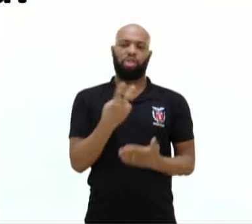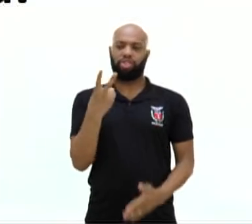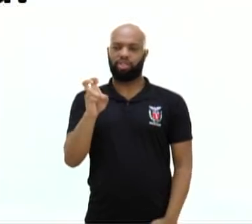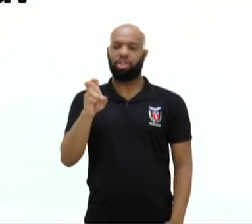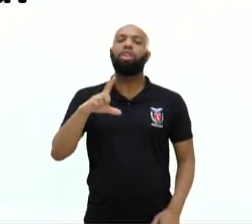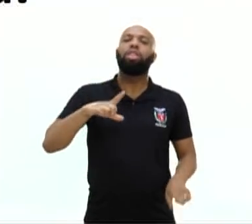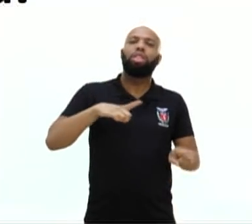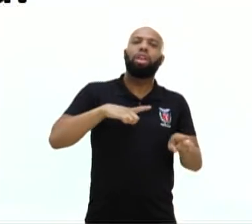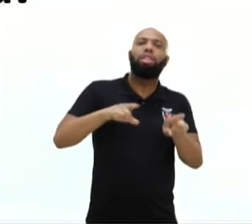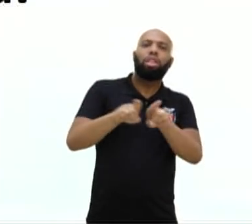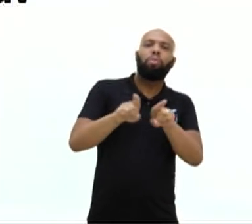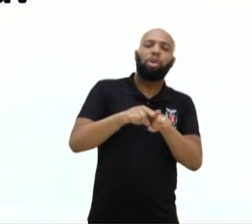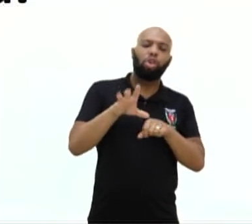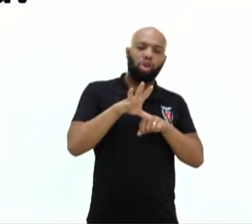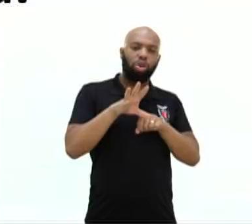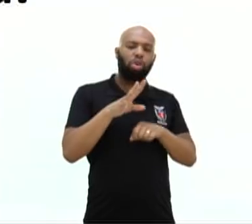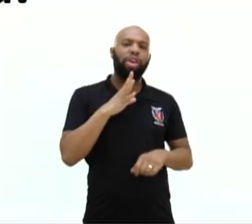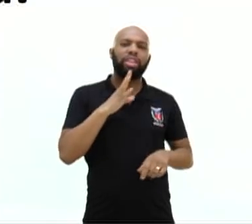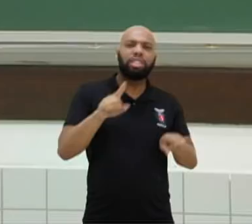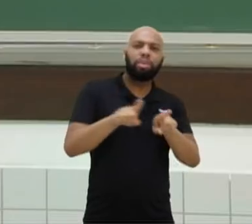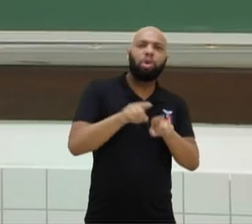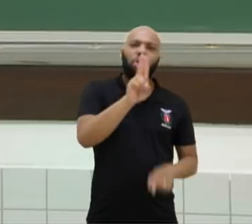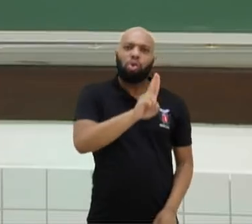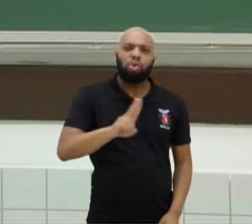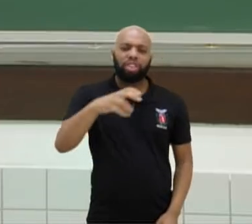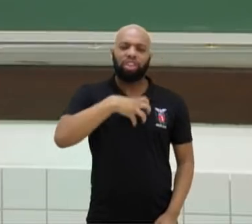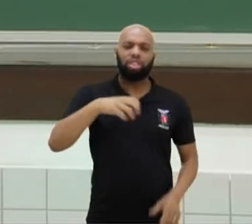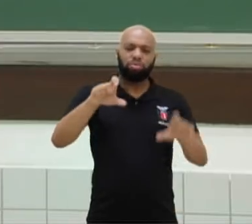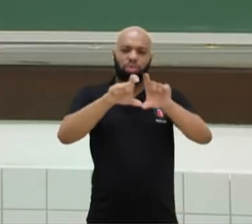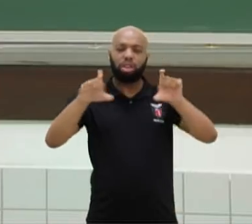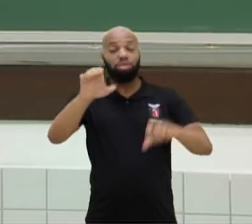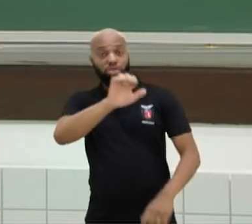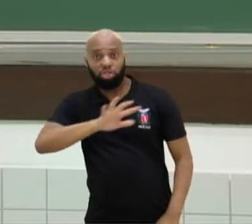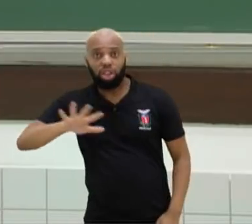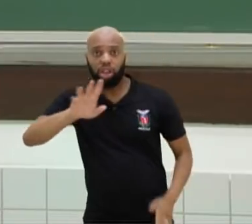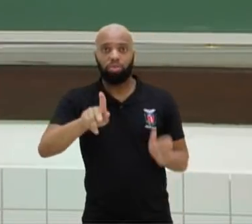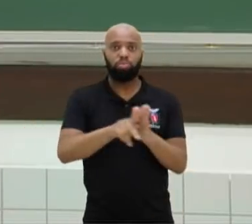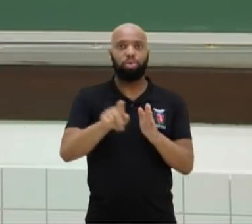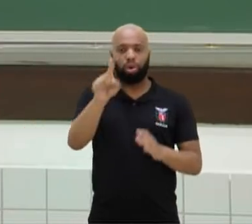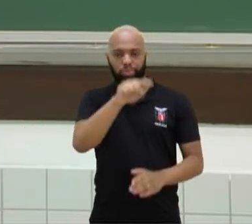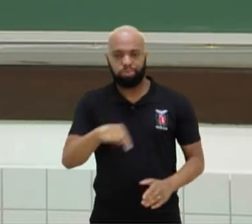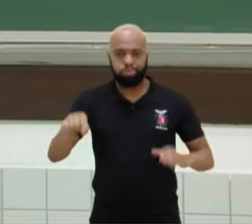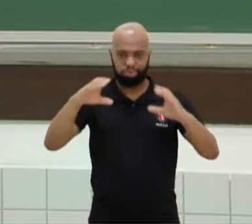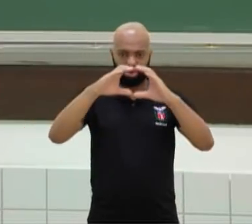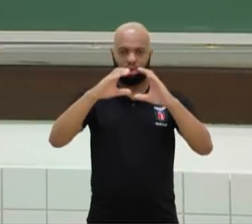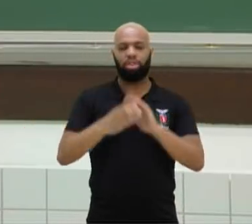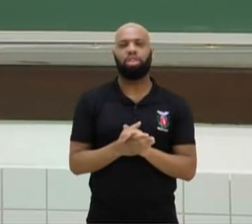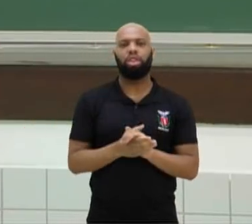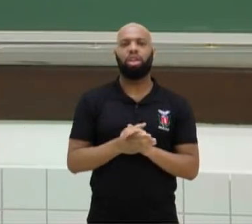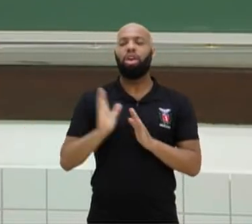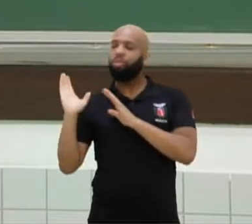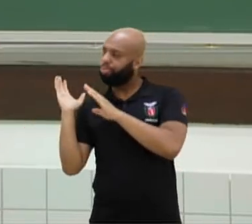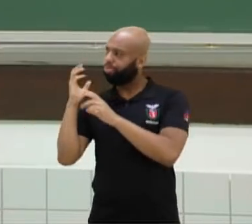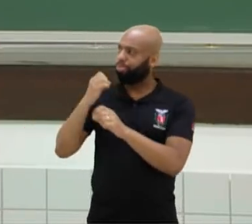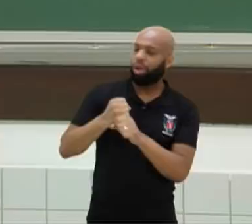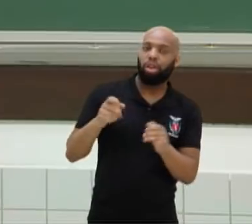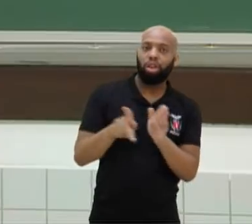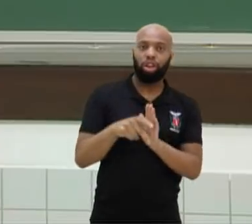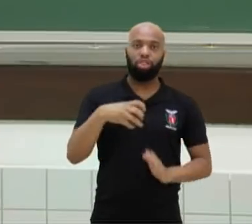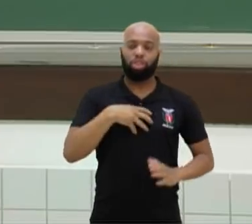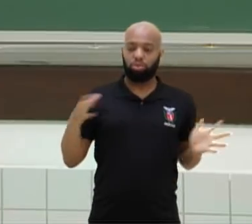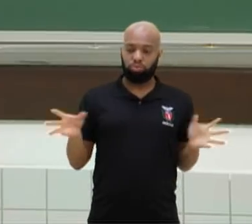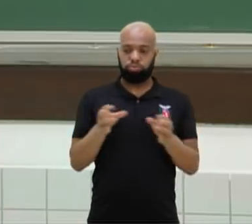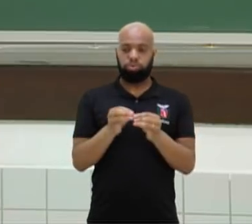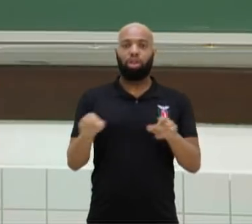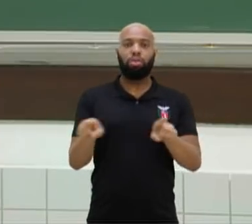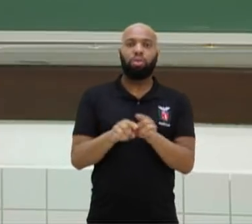praticar aplicações da equação geral da circunferência. Então nós vamos fazer uma retomada daquilo que já vimos, da equação reduzida, e entrar